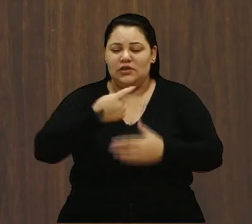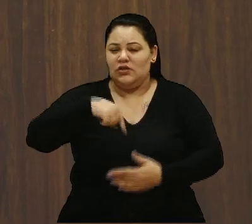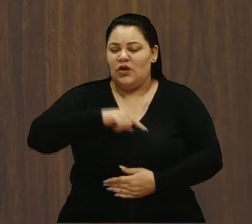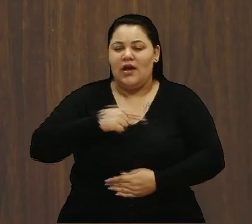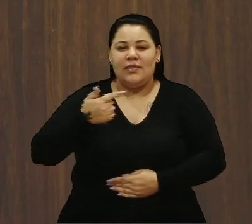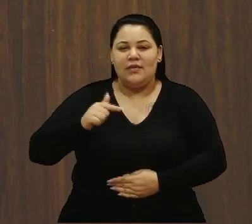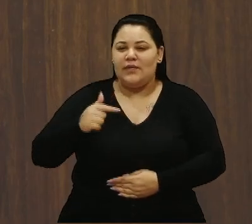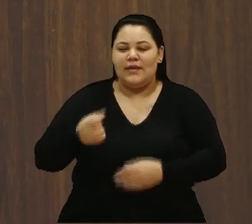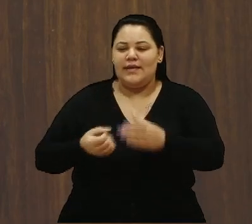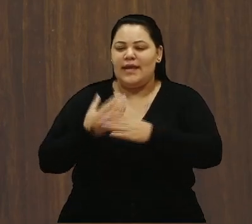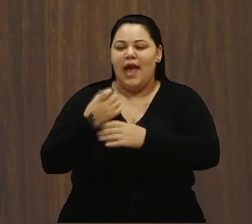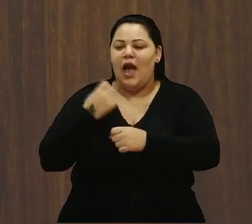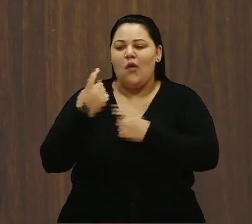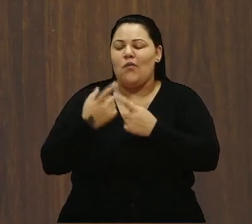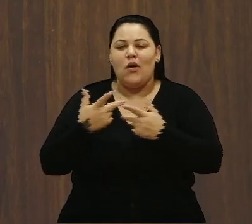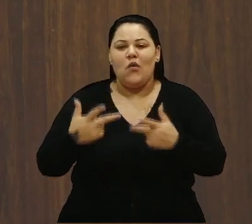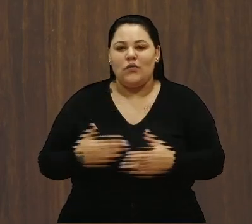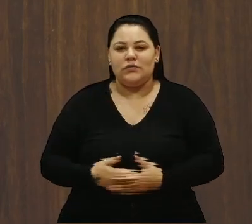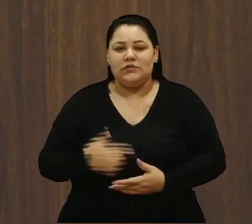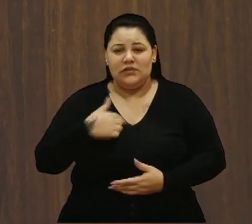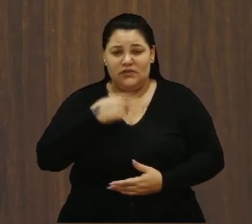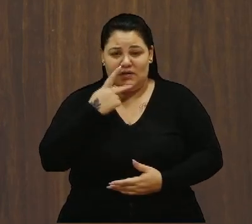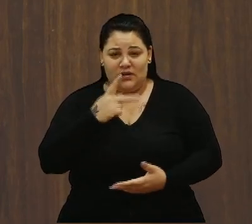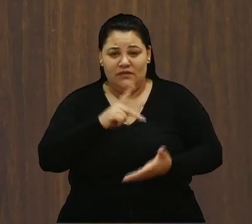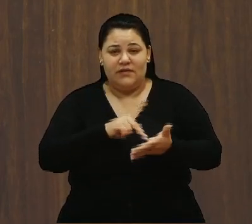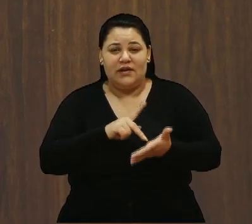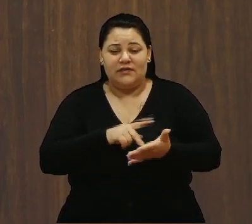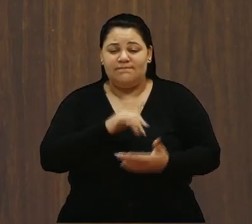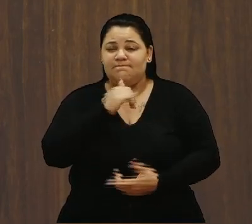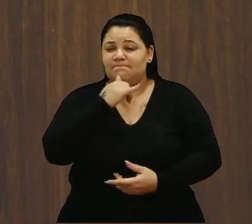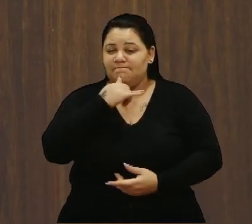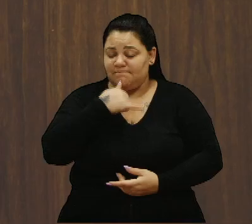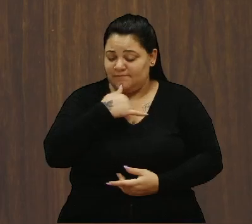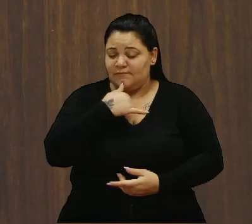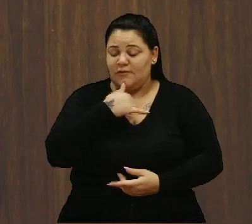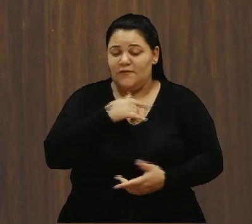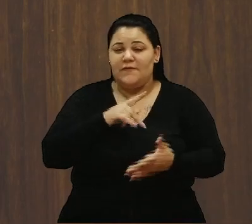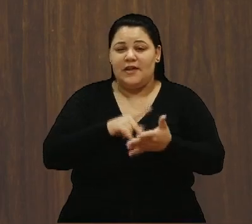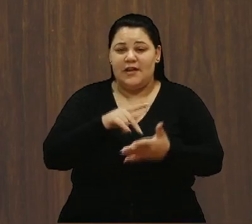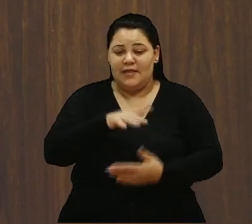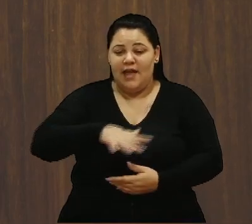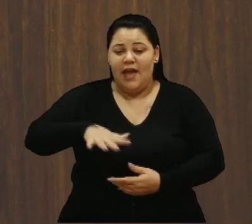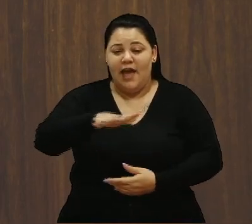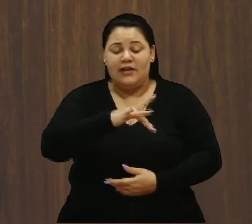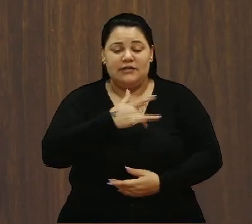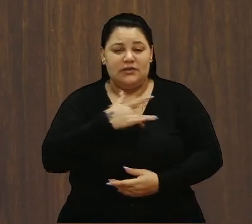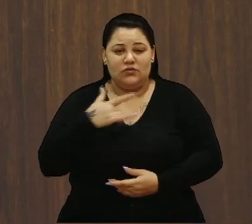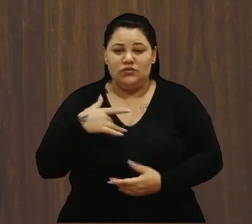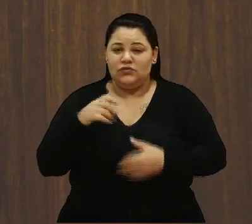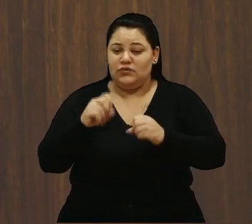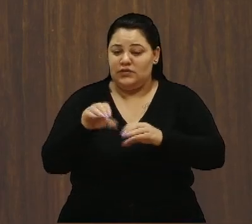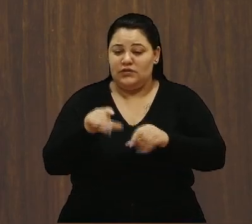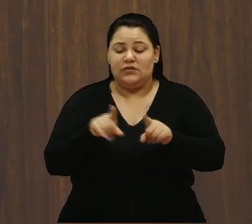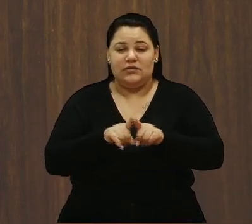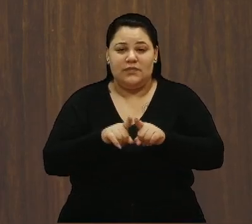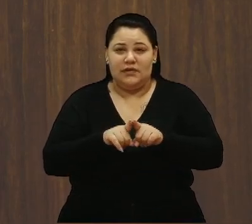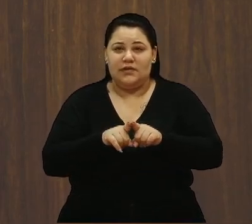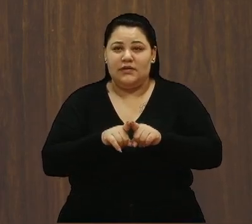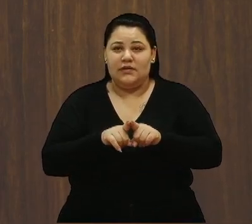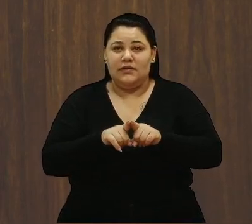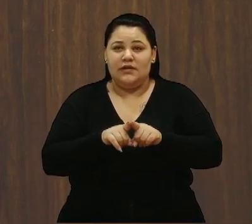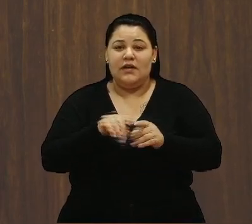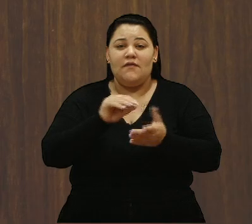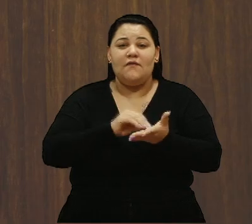criar alguma coisa. E confesso que eu fiquei frustrada na área da saúde e da educação também, no caso, de falta